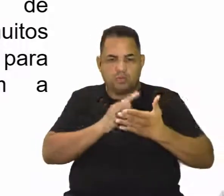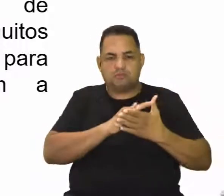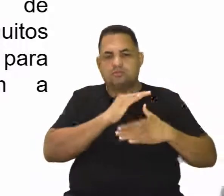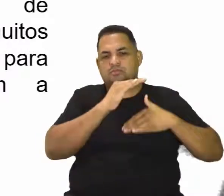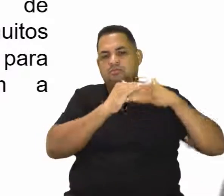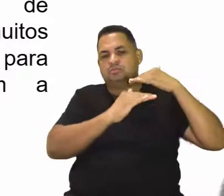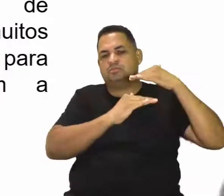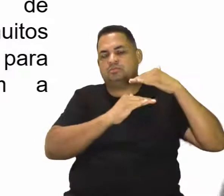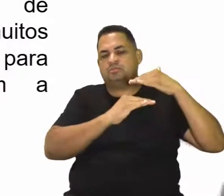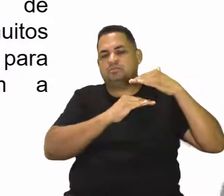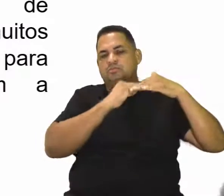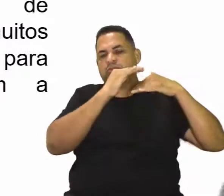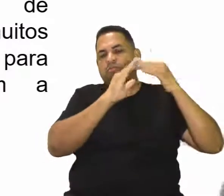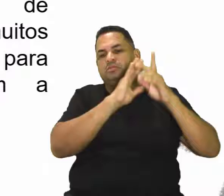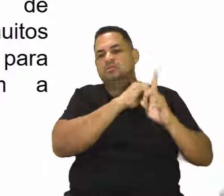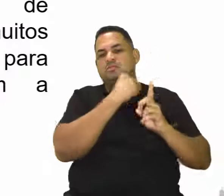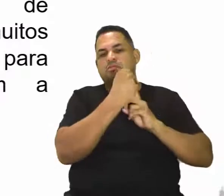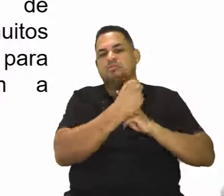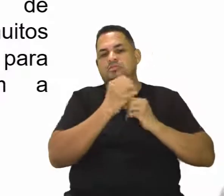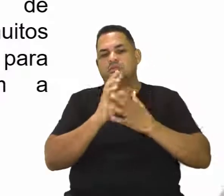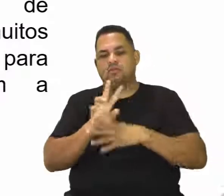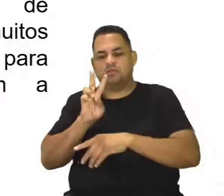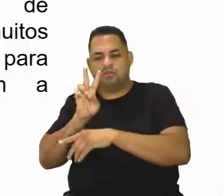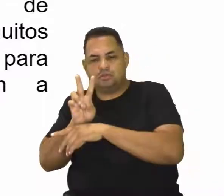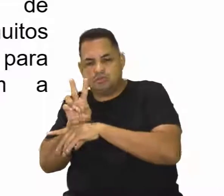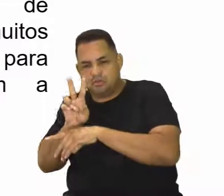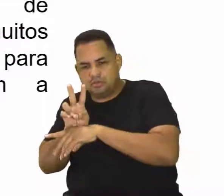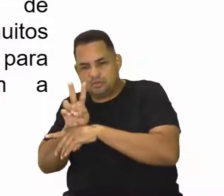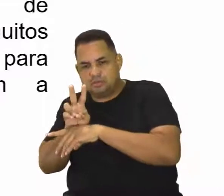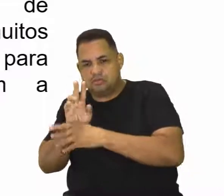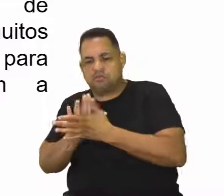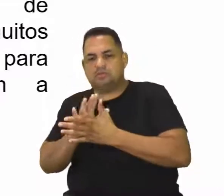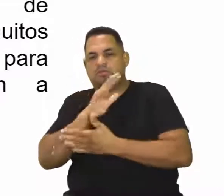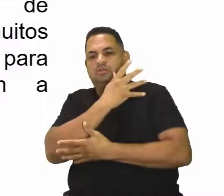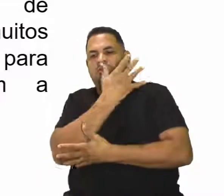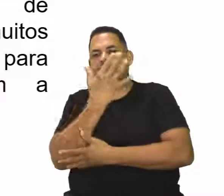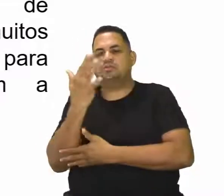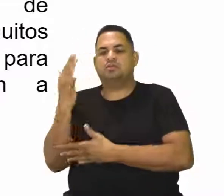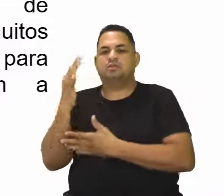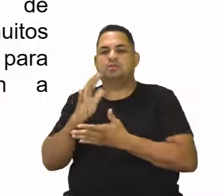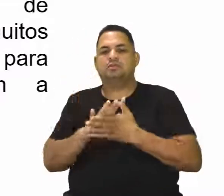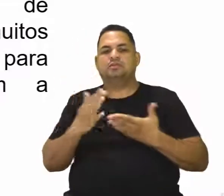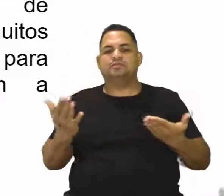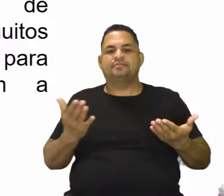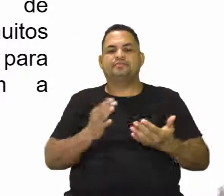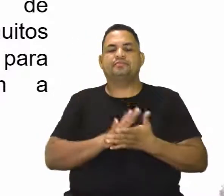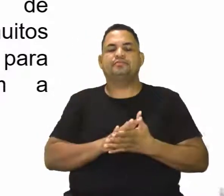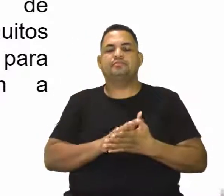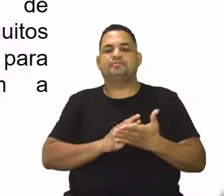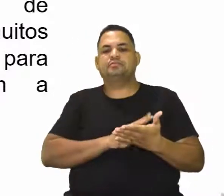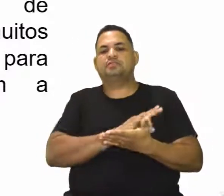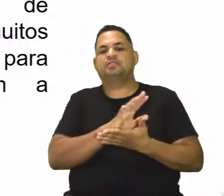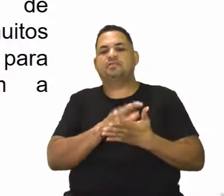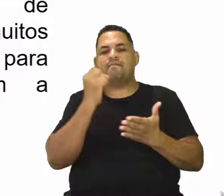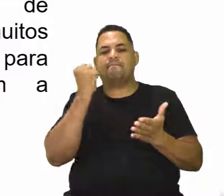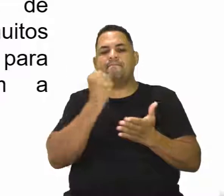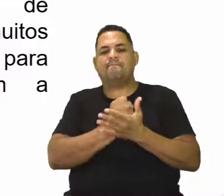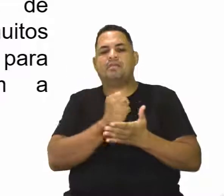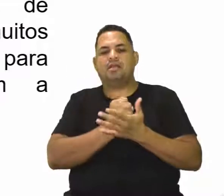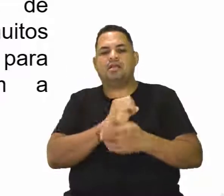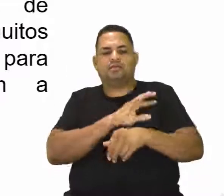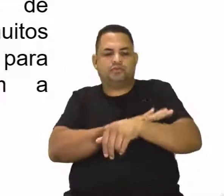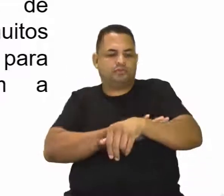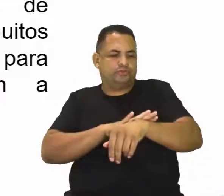o crescimento social com a conservação ambiental. E você vê que as grandes marcas de cosméticos